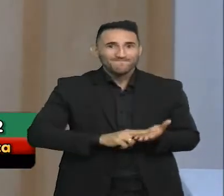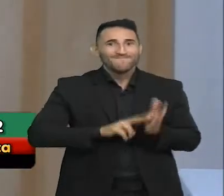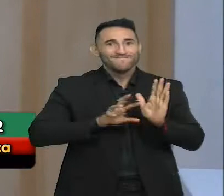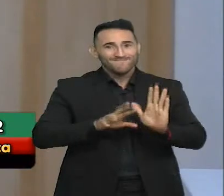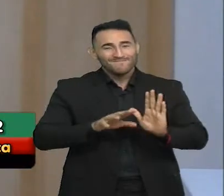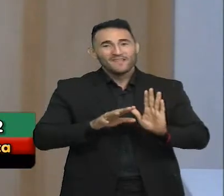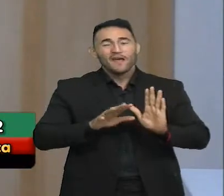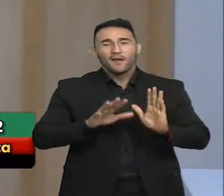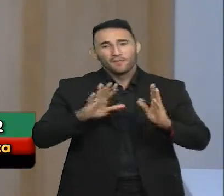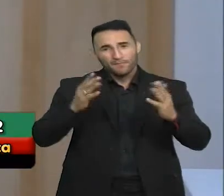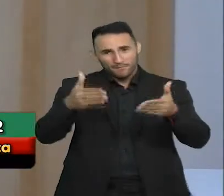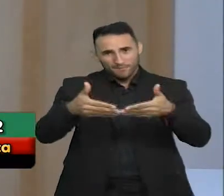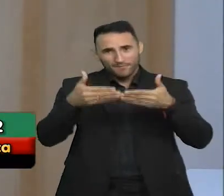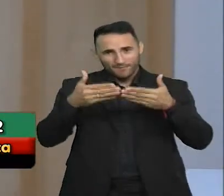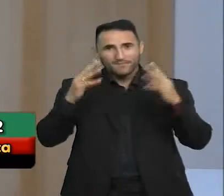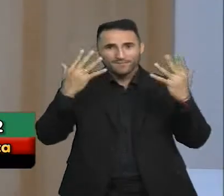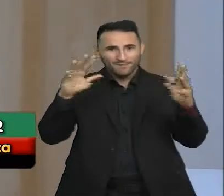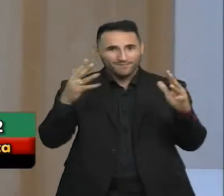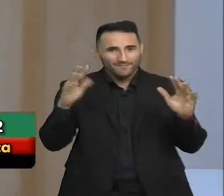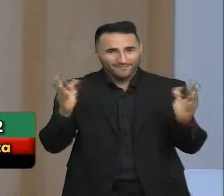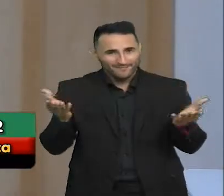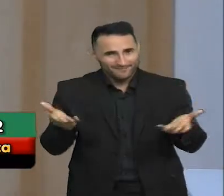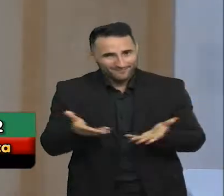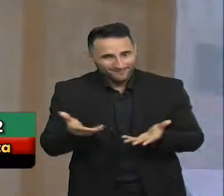salva de palmas.